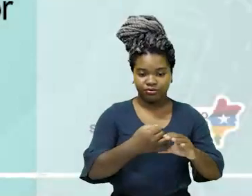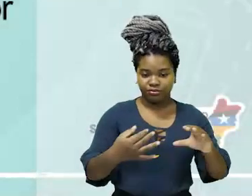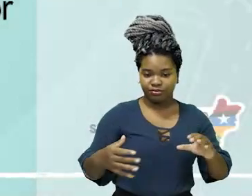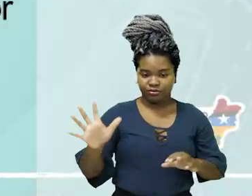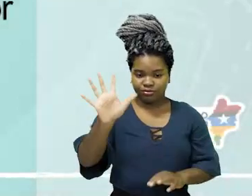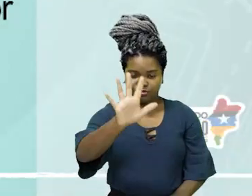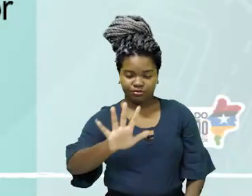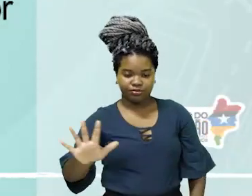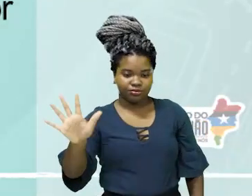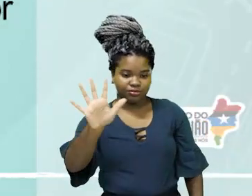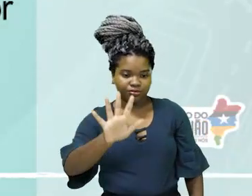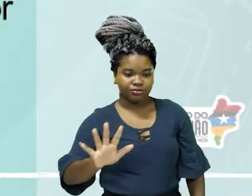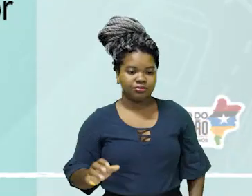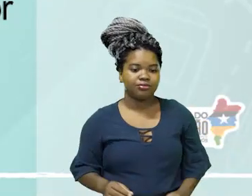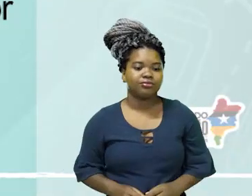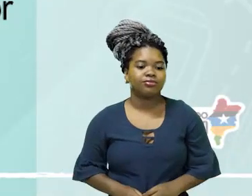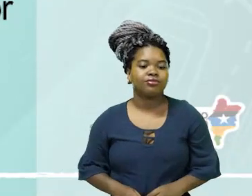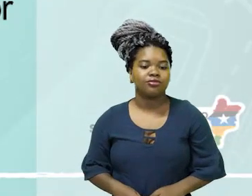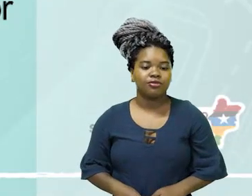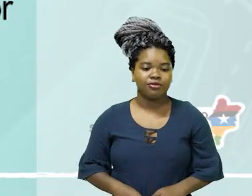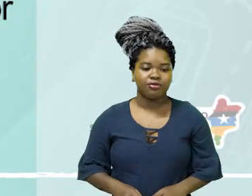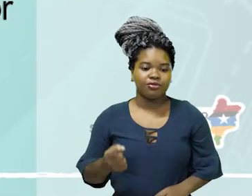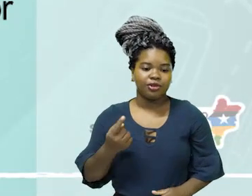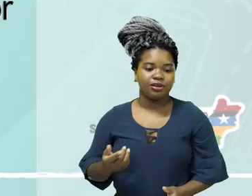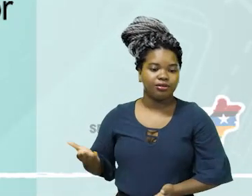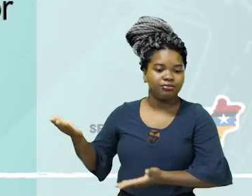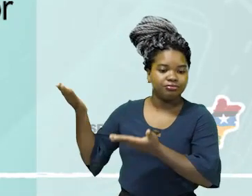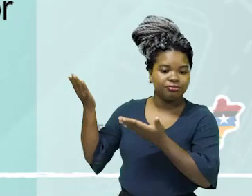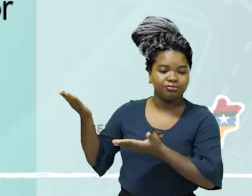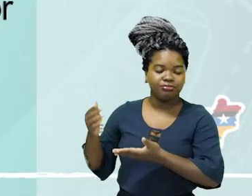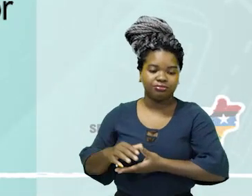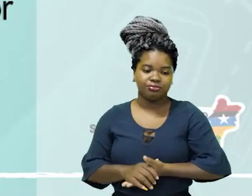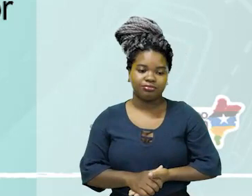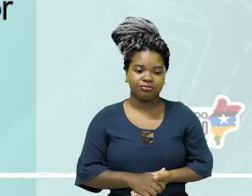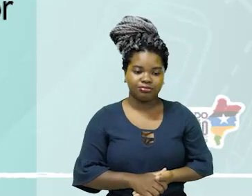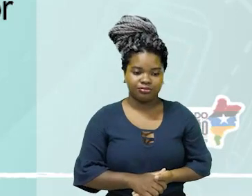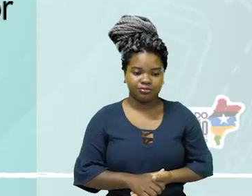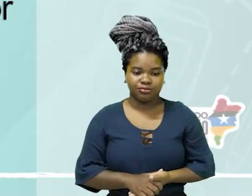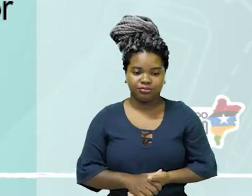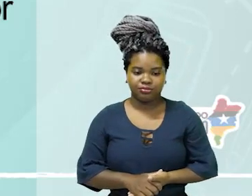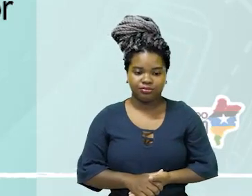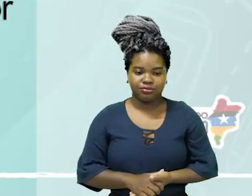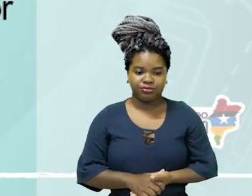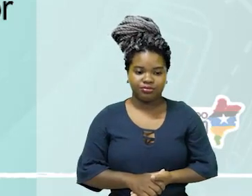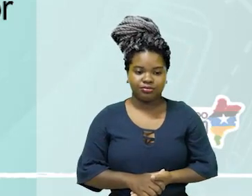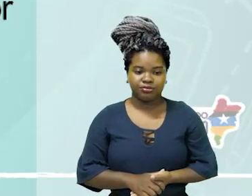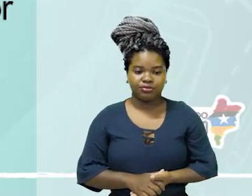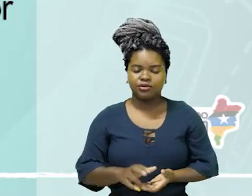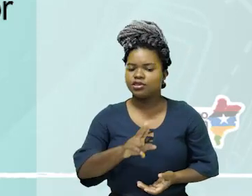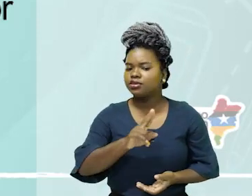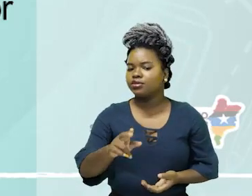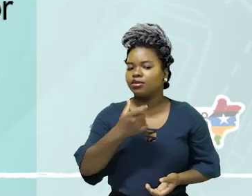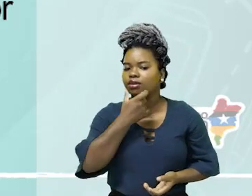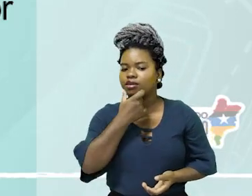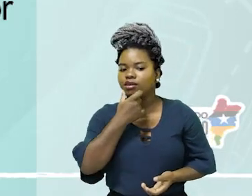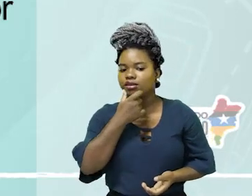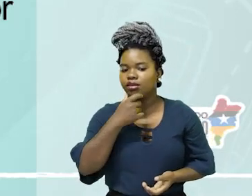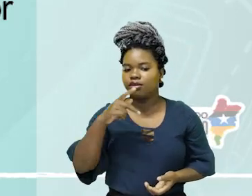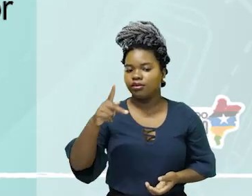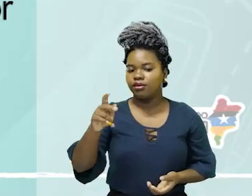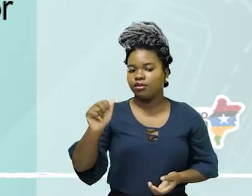características gerais das plantas. O reino vegetal, ele tem esse nome aqui, reino